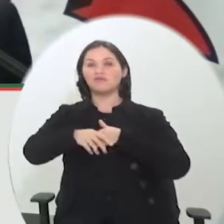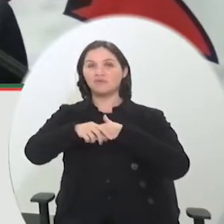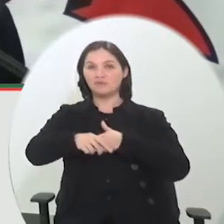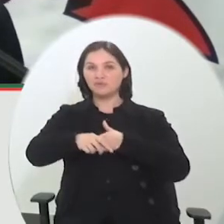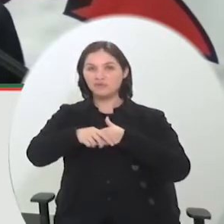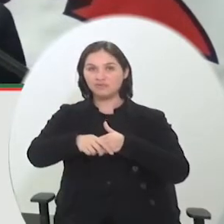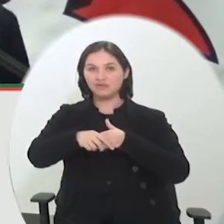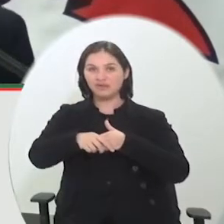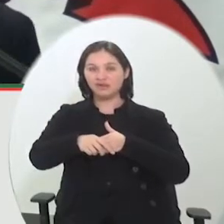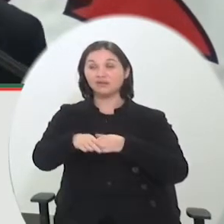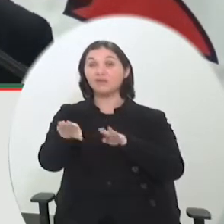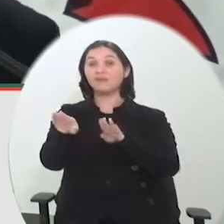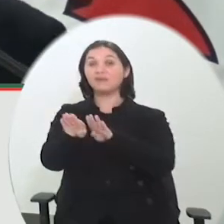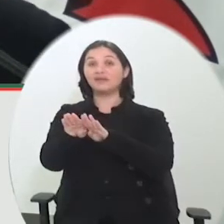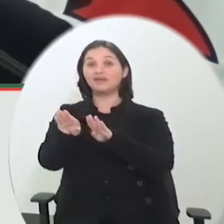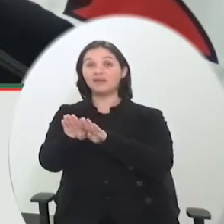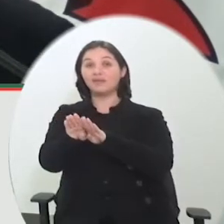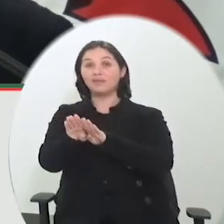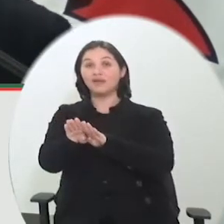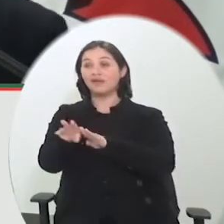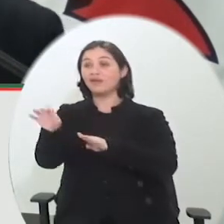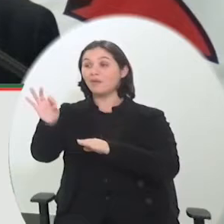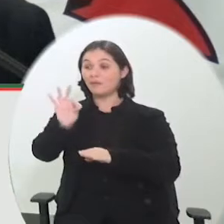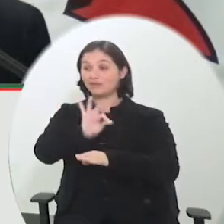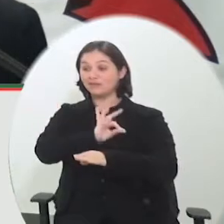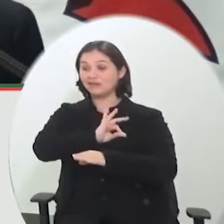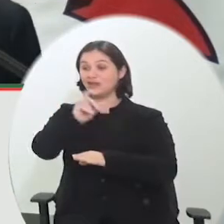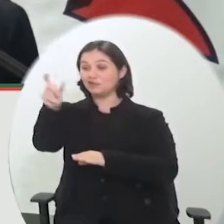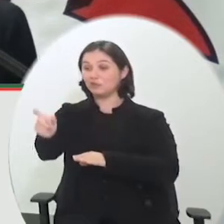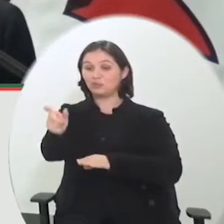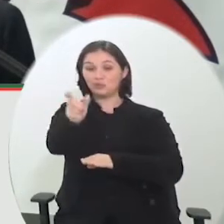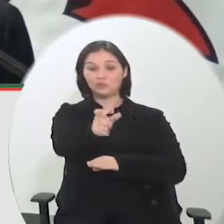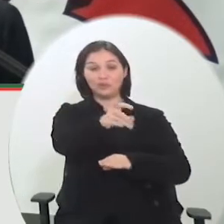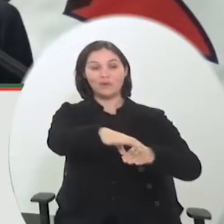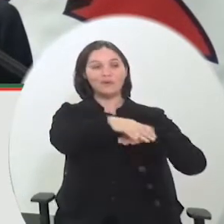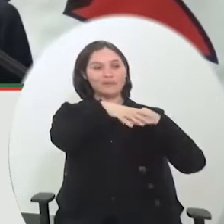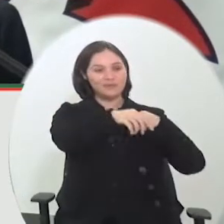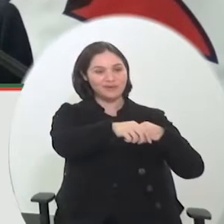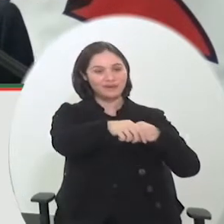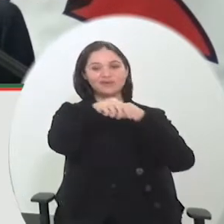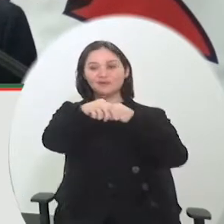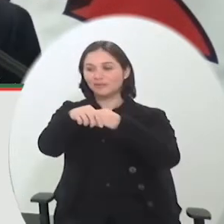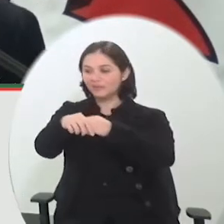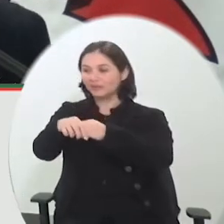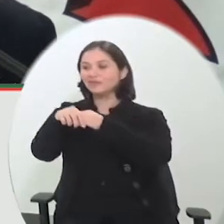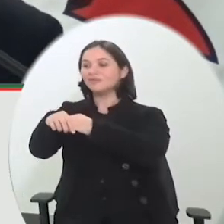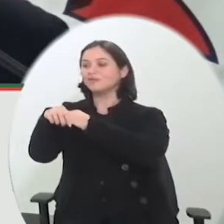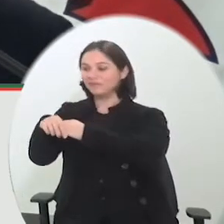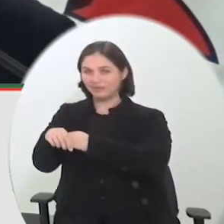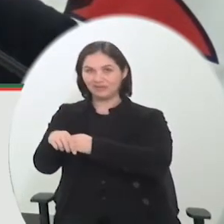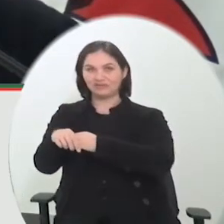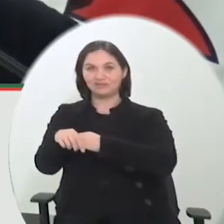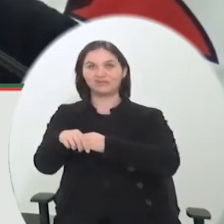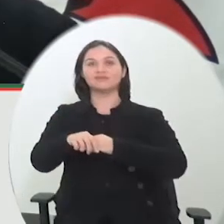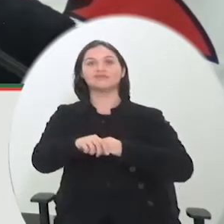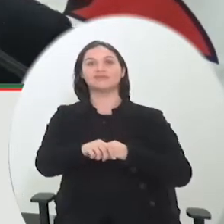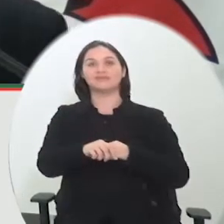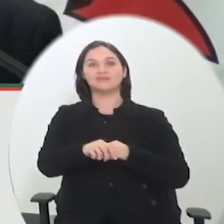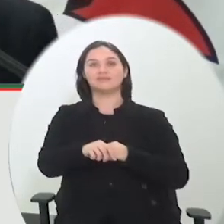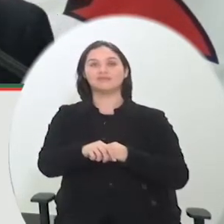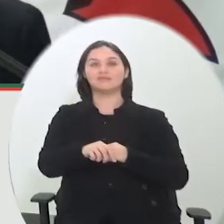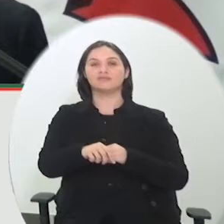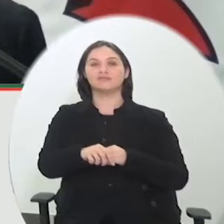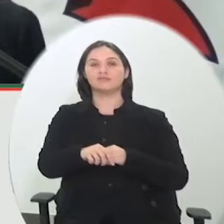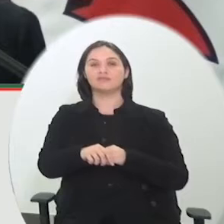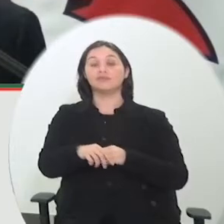um dos policiais civis que aqui estão presentes e que integram as